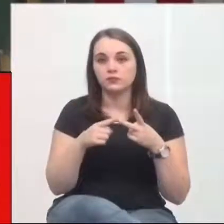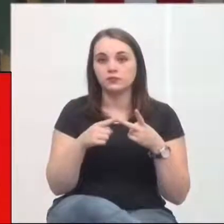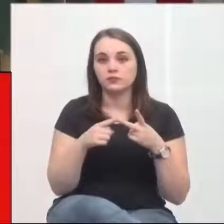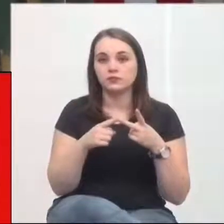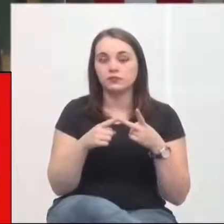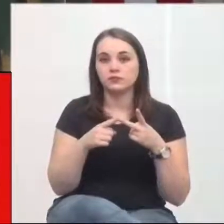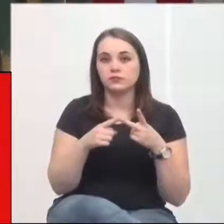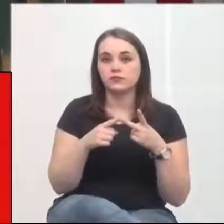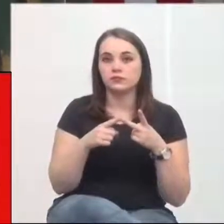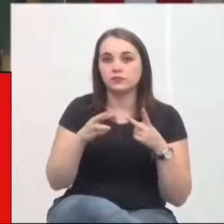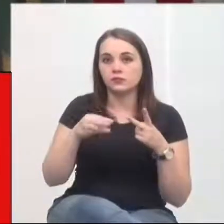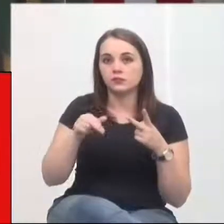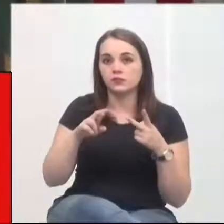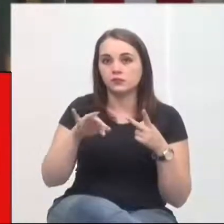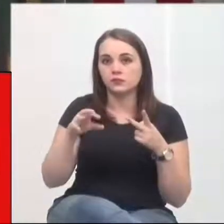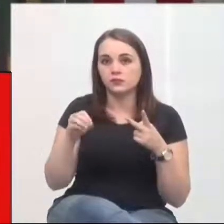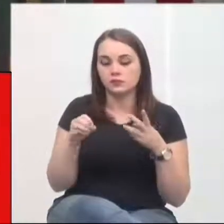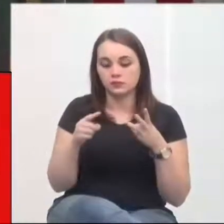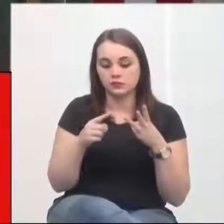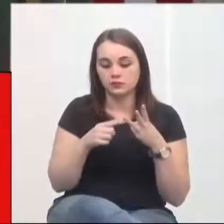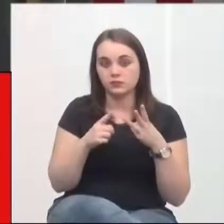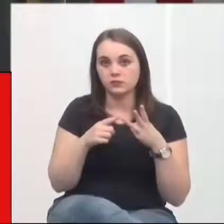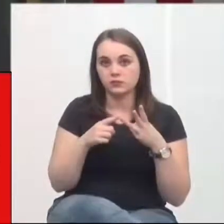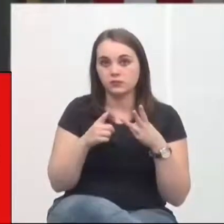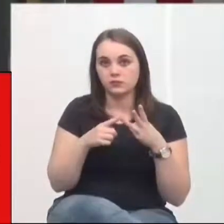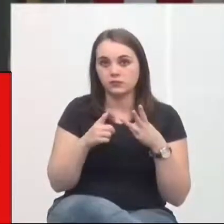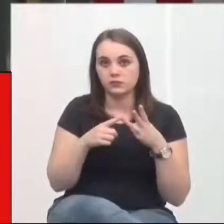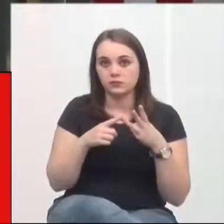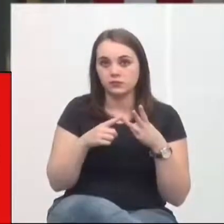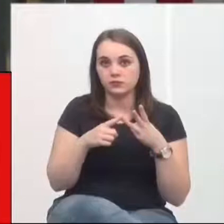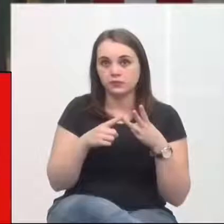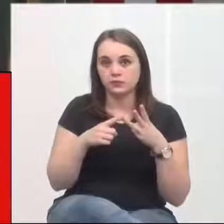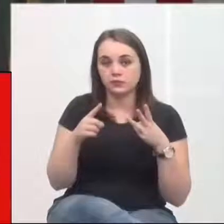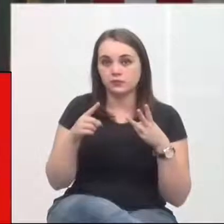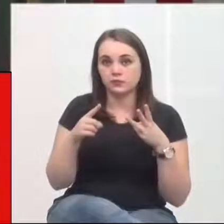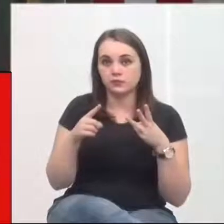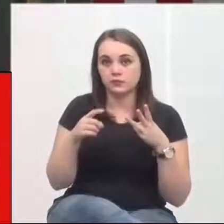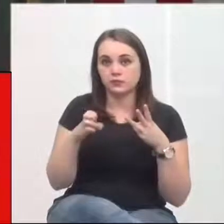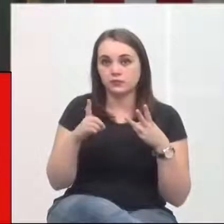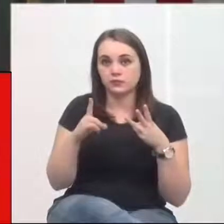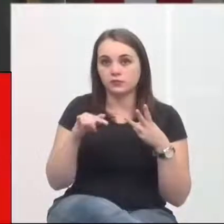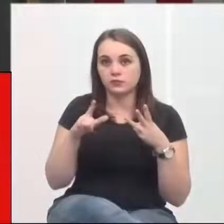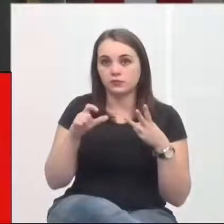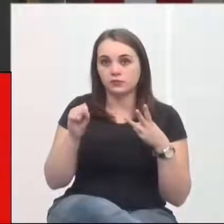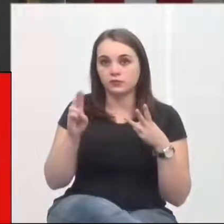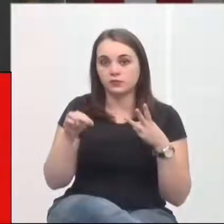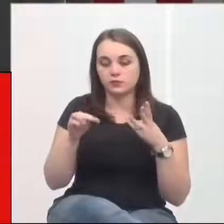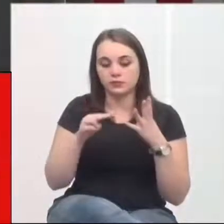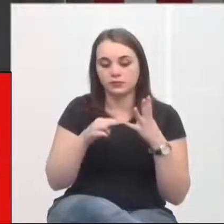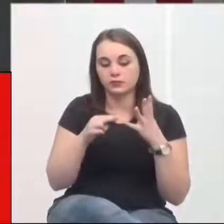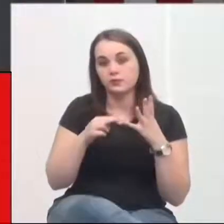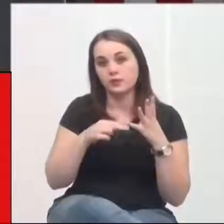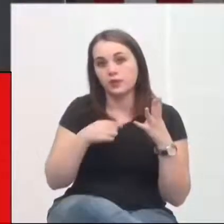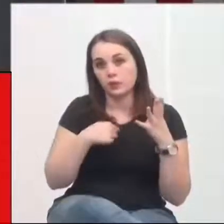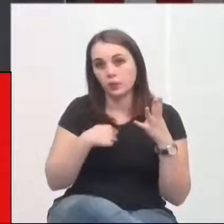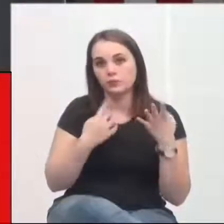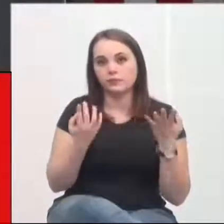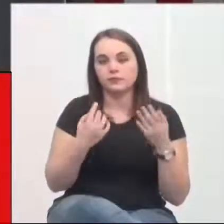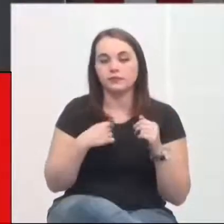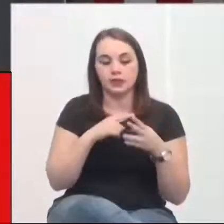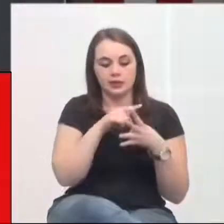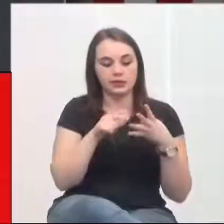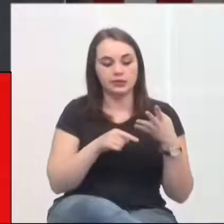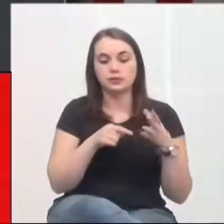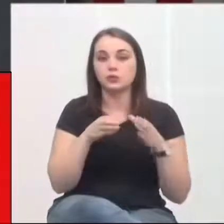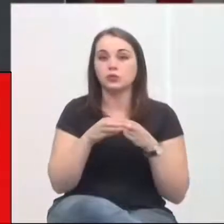comissão, Márcio Darós, e o nosso querido Edilson Medeiros. Comissão de Obras, presidente,